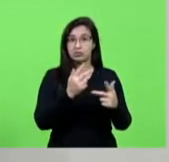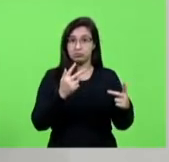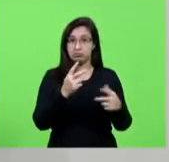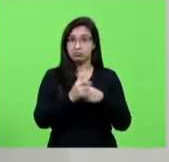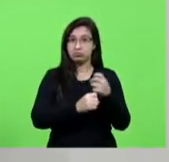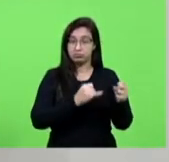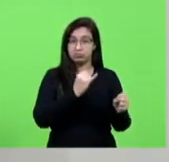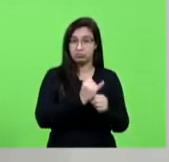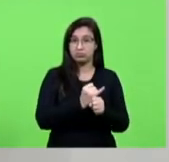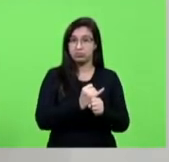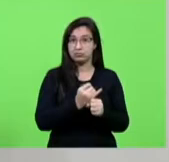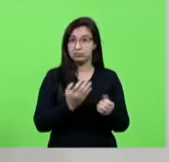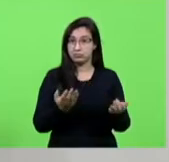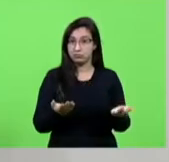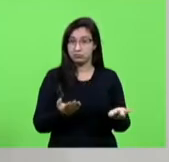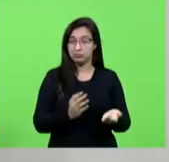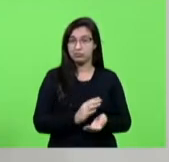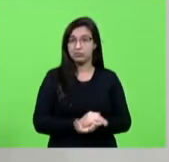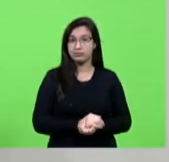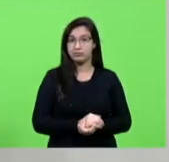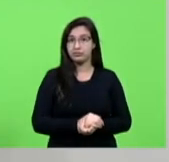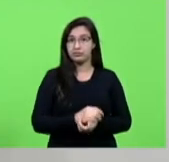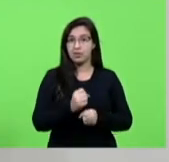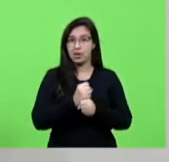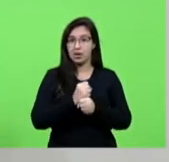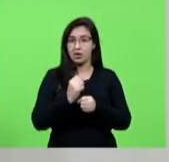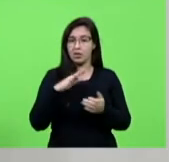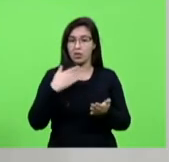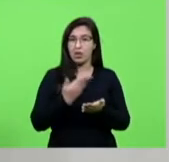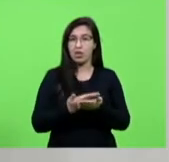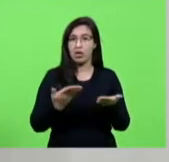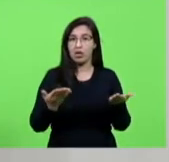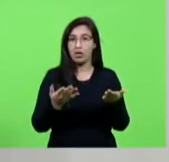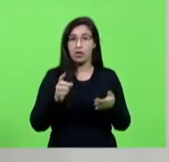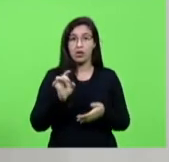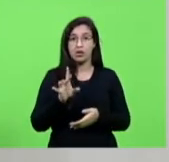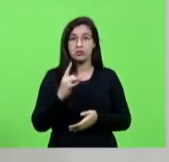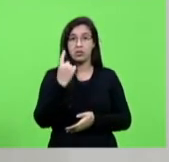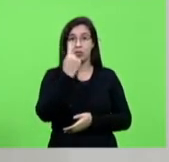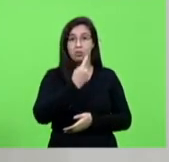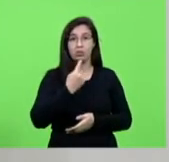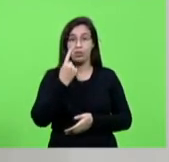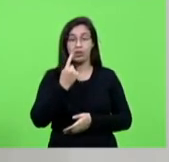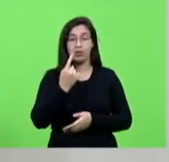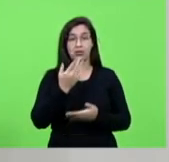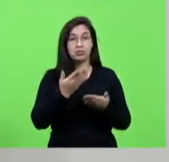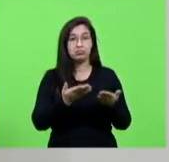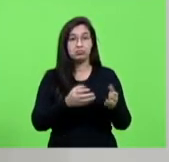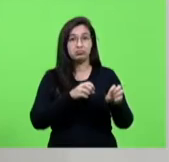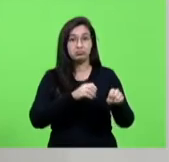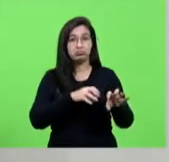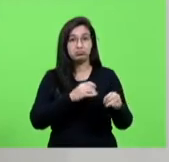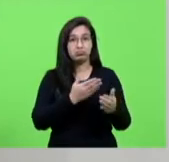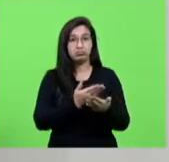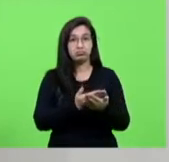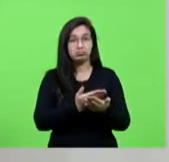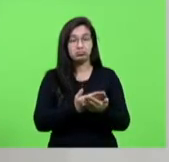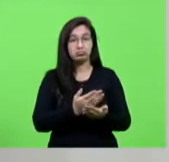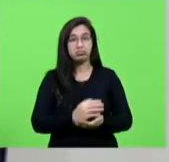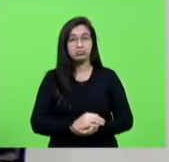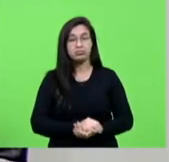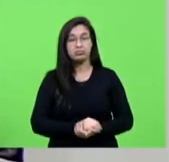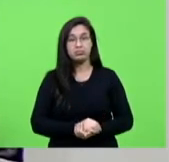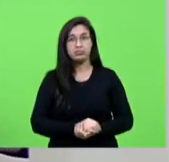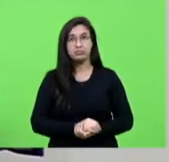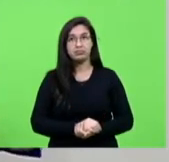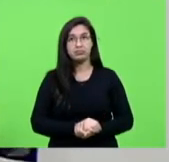dia. Esse ano inteiro, até agora, é uma hora por dia de aula online. Vai